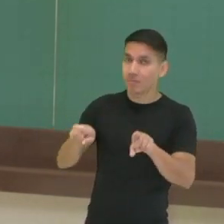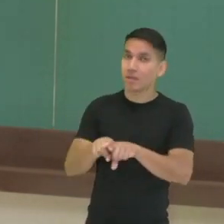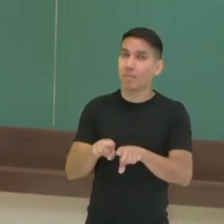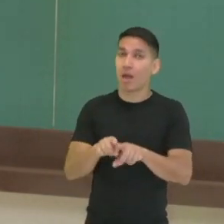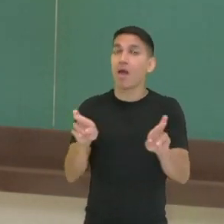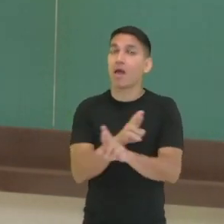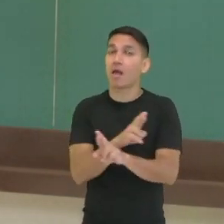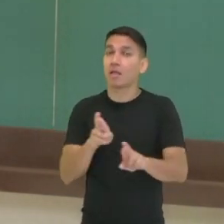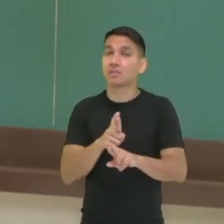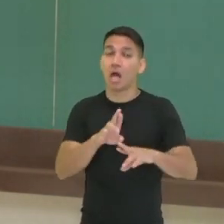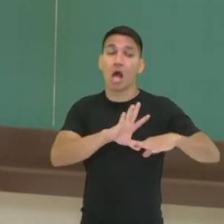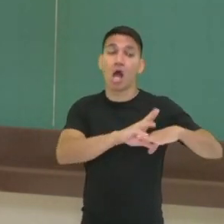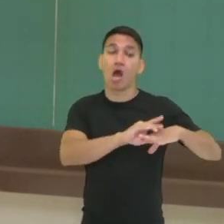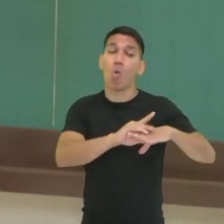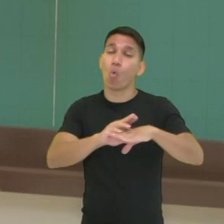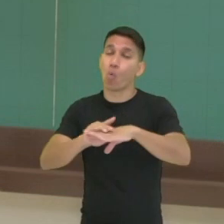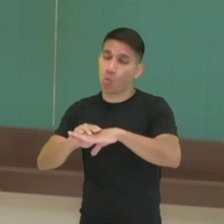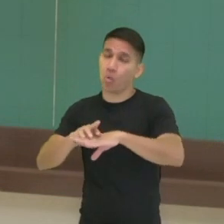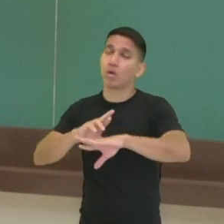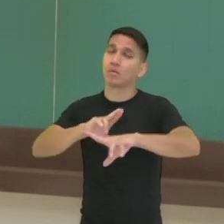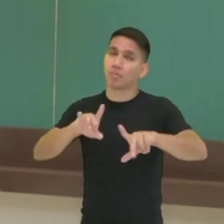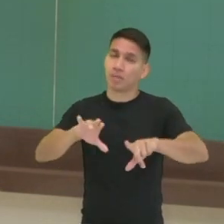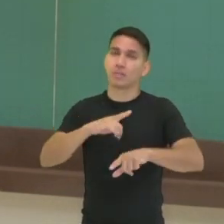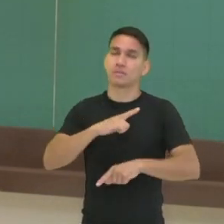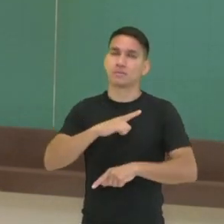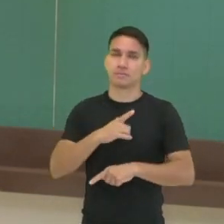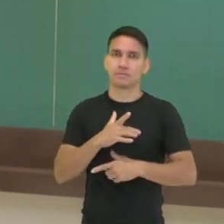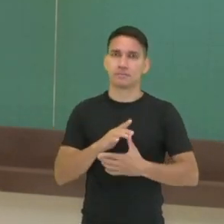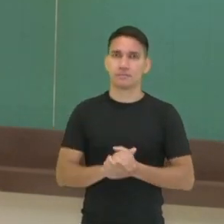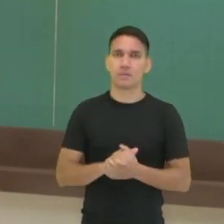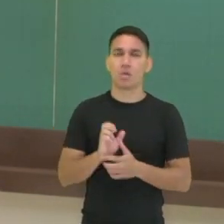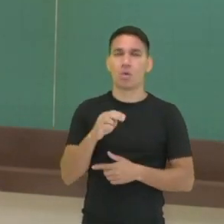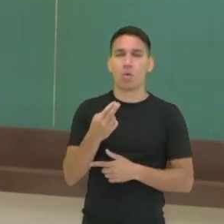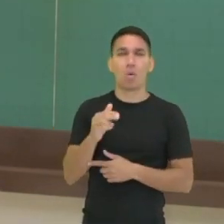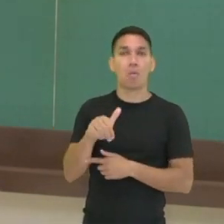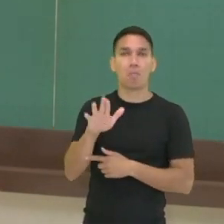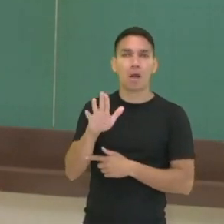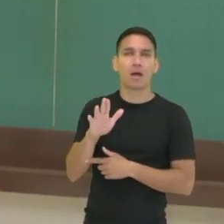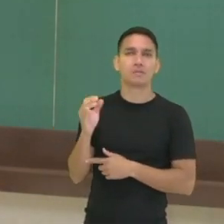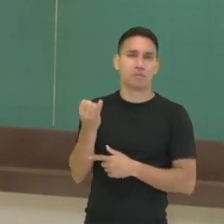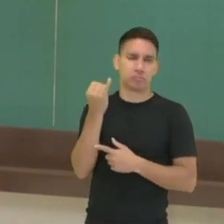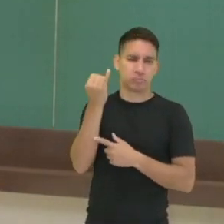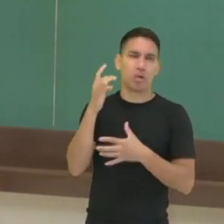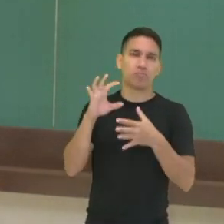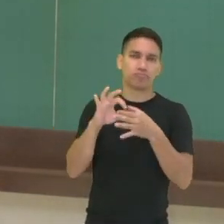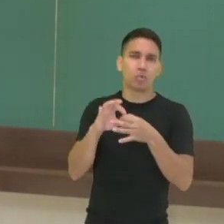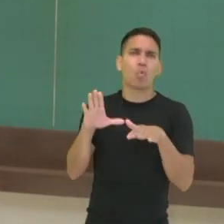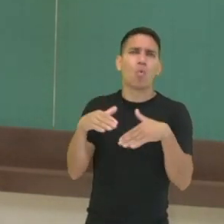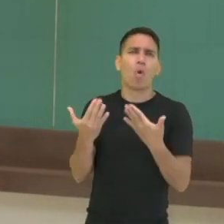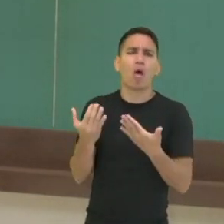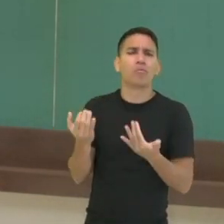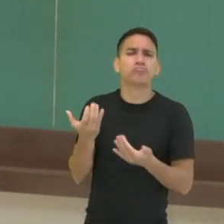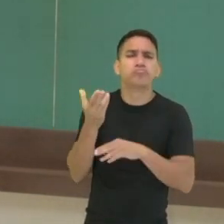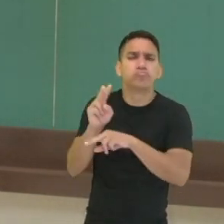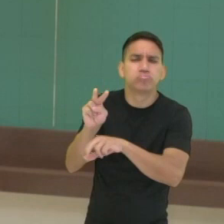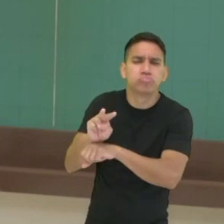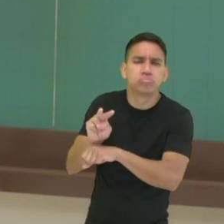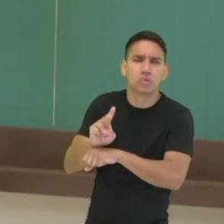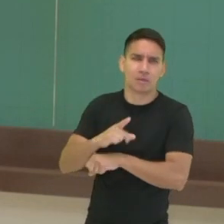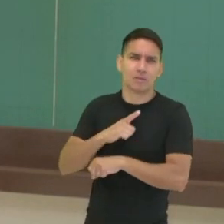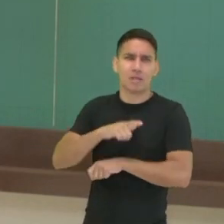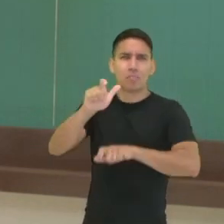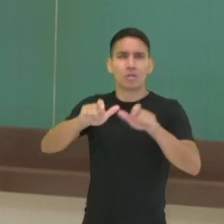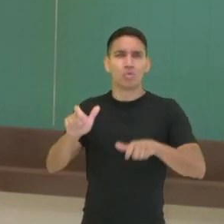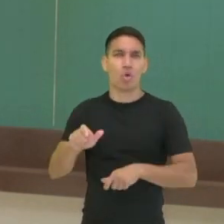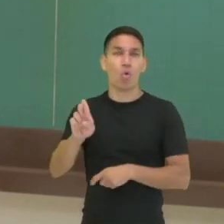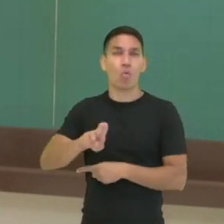mais doenças. Agora eu pergunto para você, qual é a importância dessas campanhas? As pessoas utilizarem essa